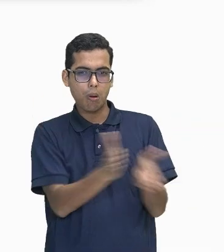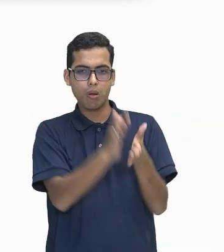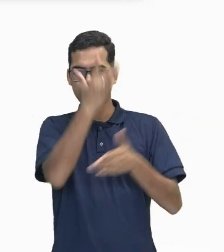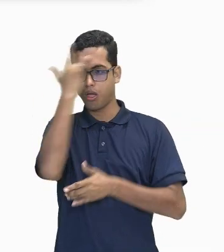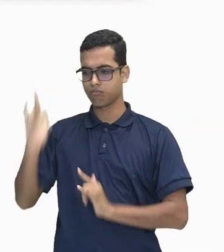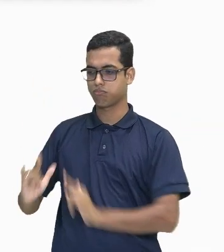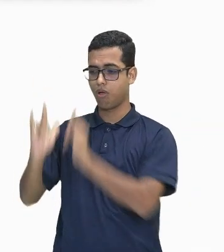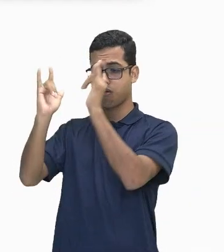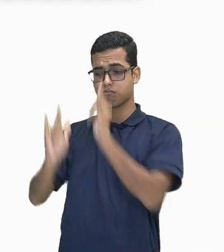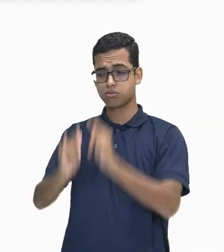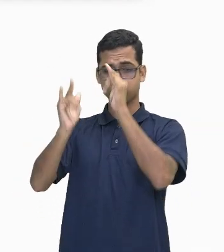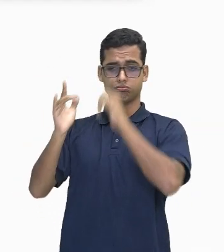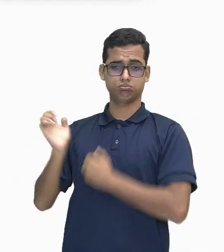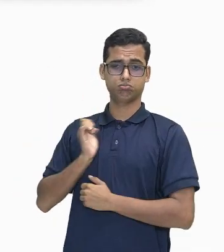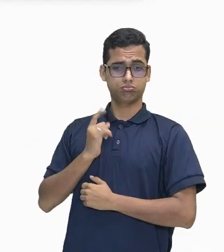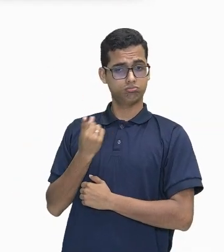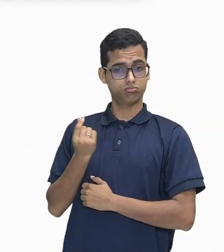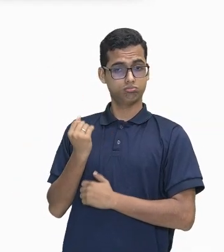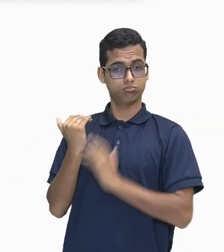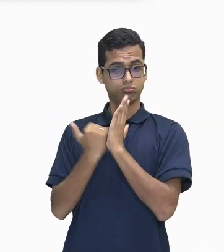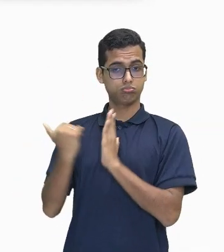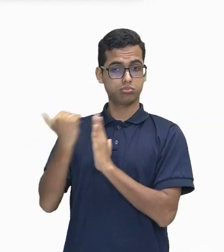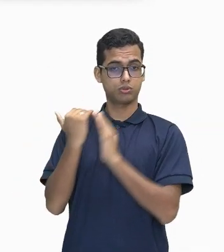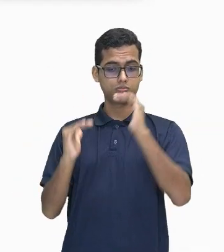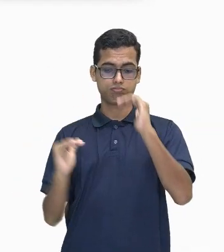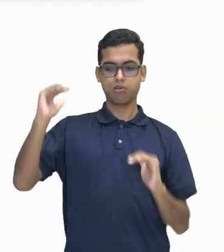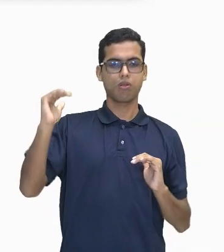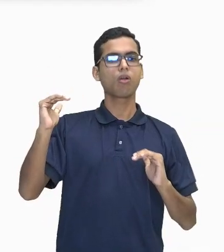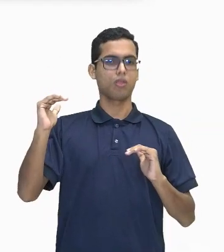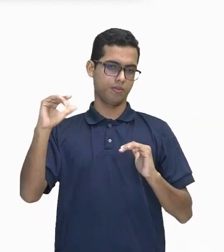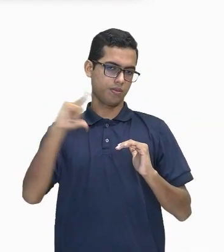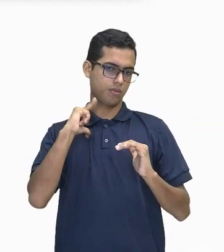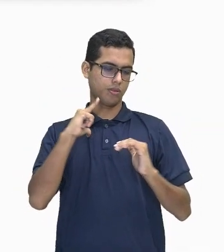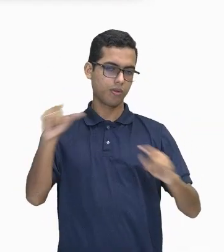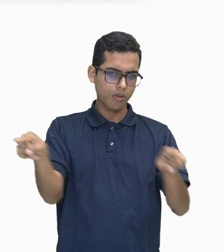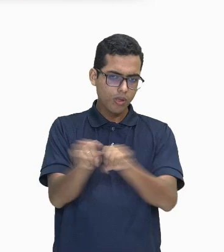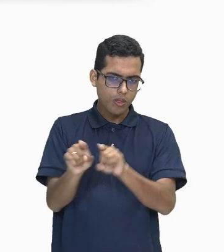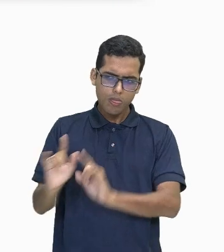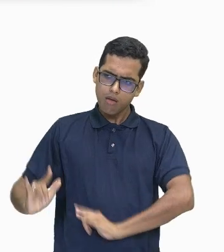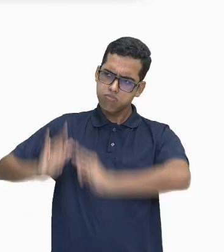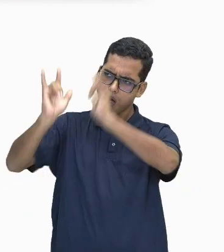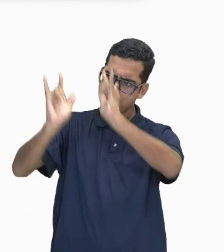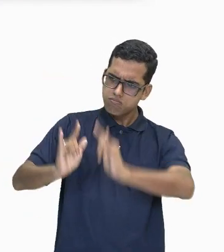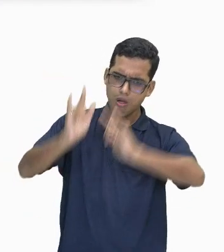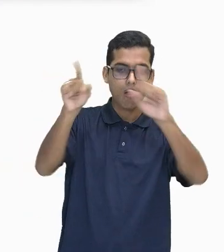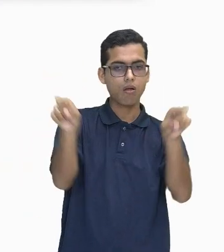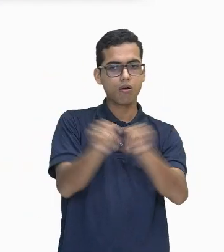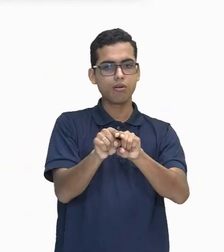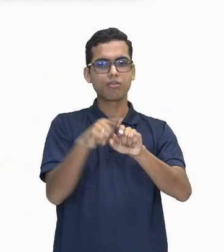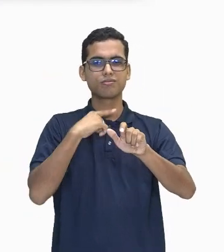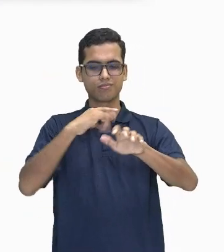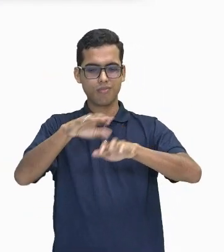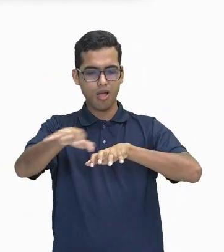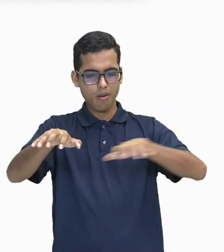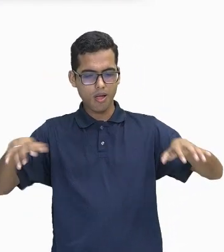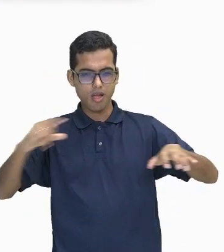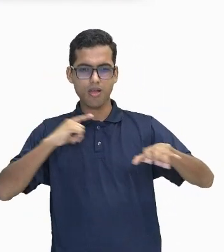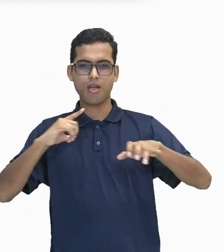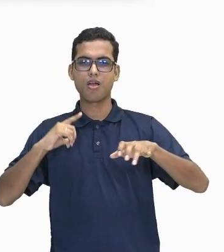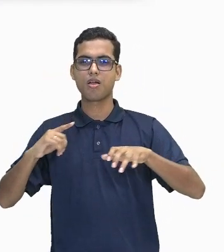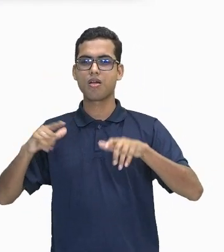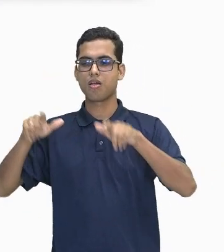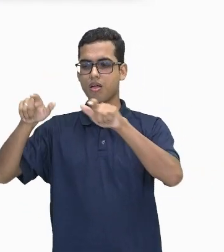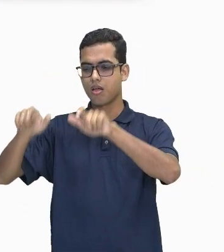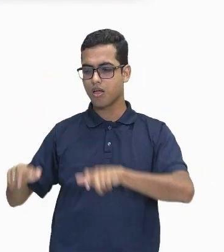pessoas que têm uma condição de vida melhor, né? Ali os prédios. E aí nós temos também a segregação espacial, né, que ocorre onde os